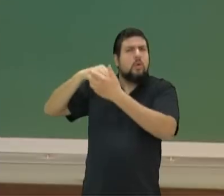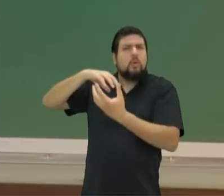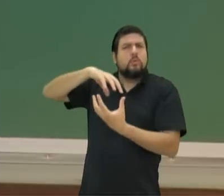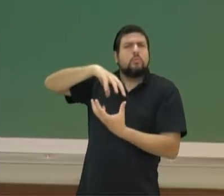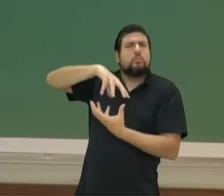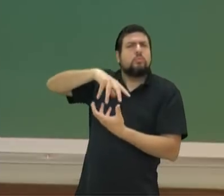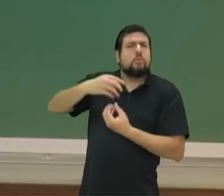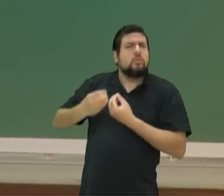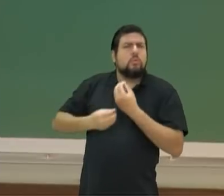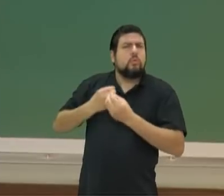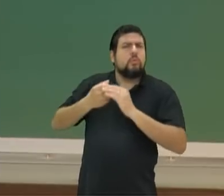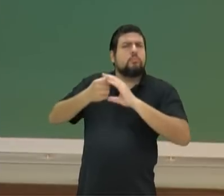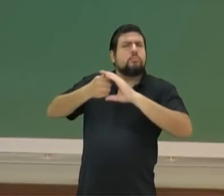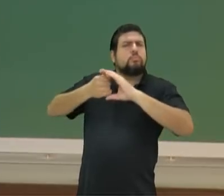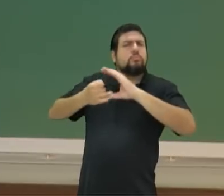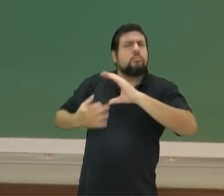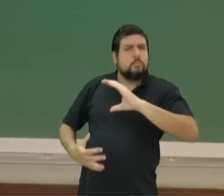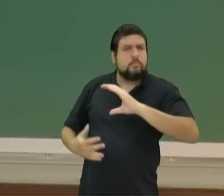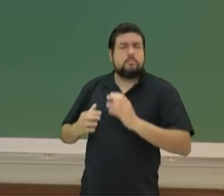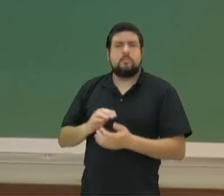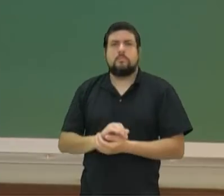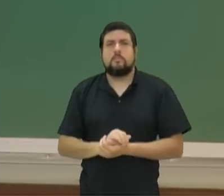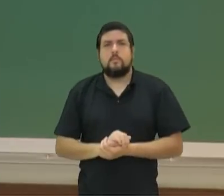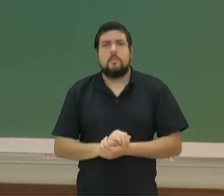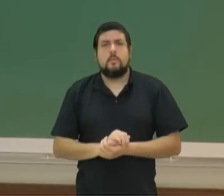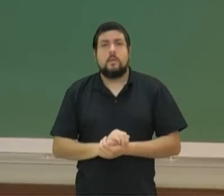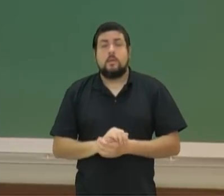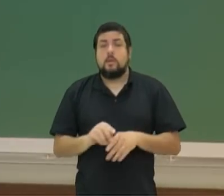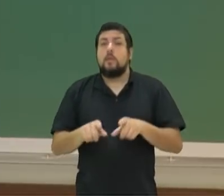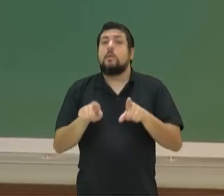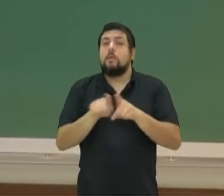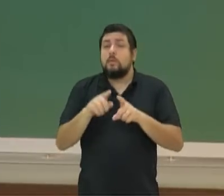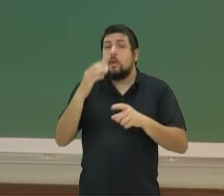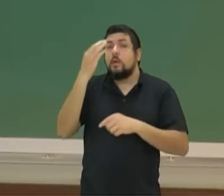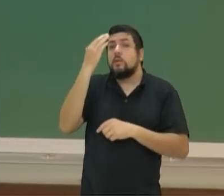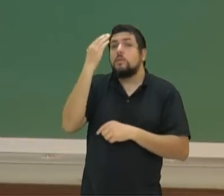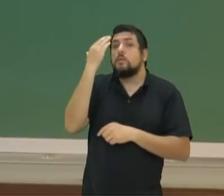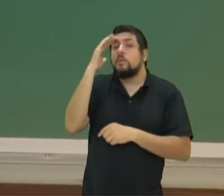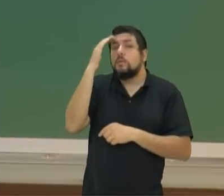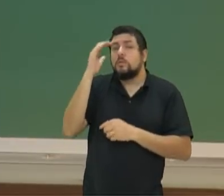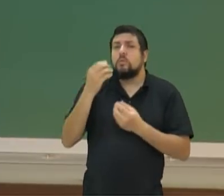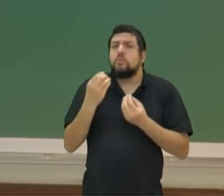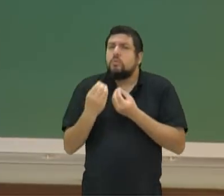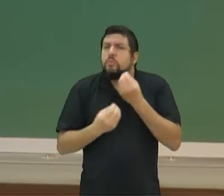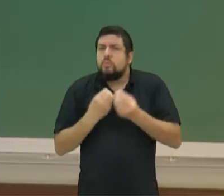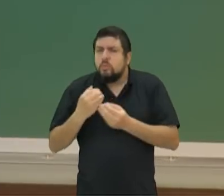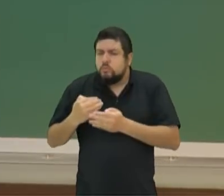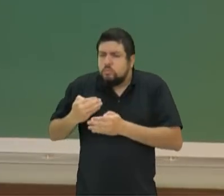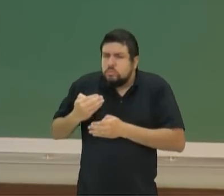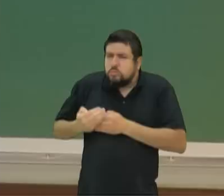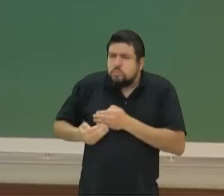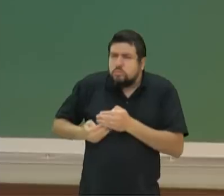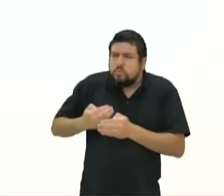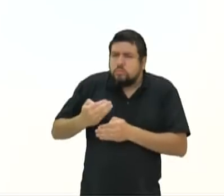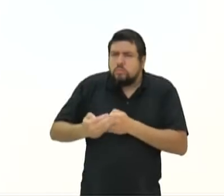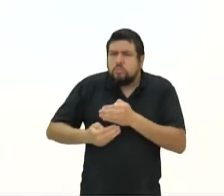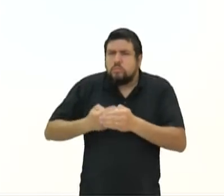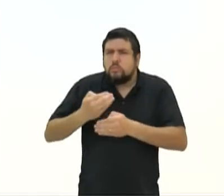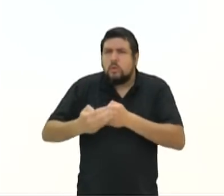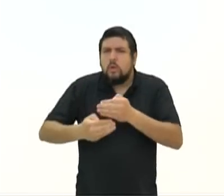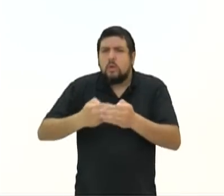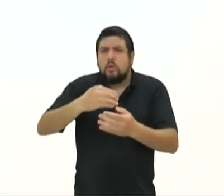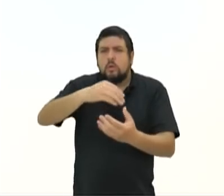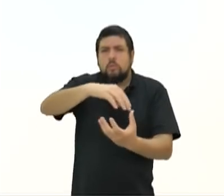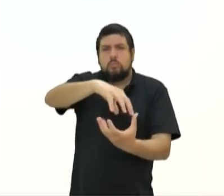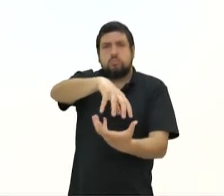formou. Além disso, nós vamos entender como a Terra se tornou o planeta que conhecemos hoje. Várias modificações